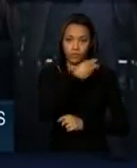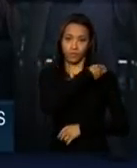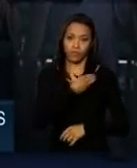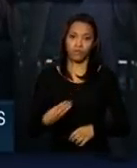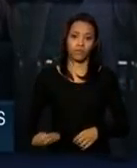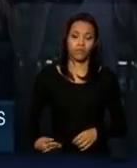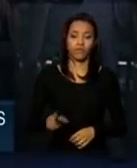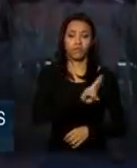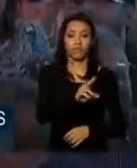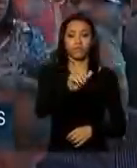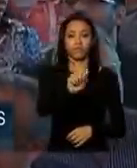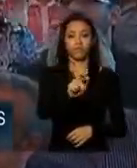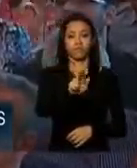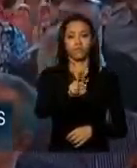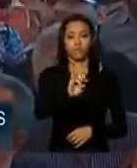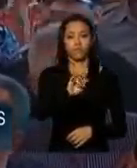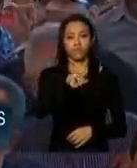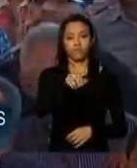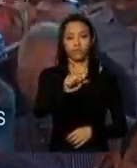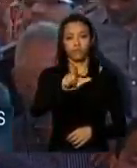Ribeiro.